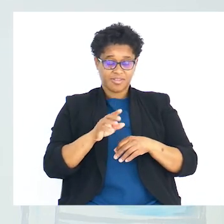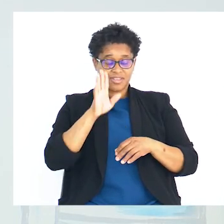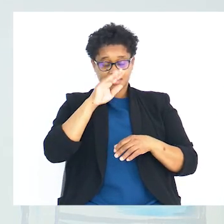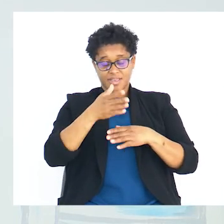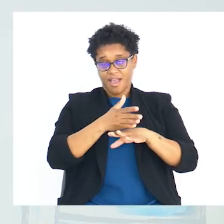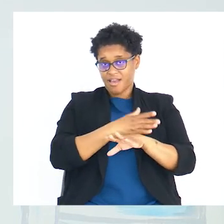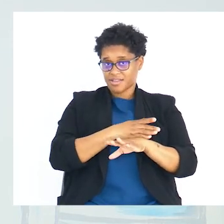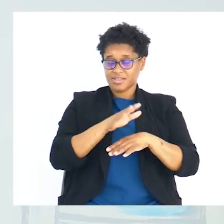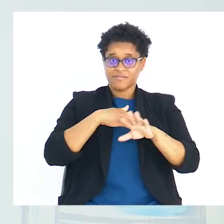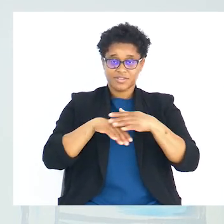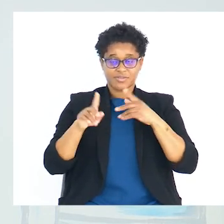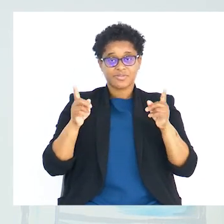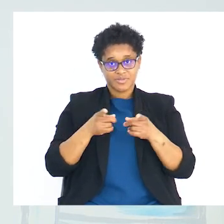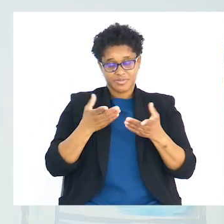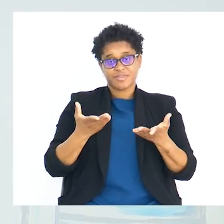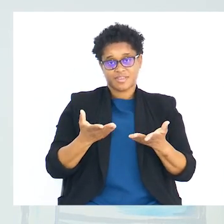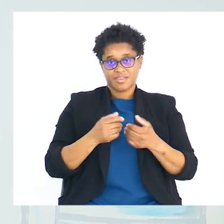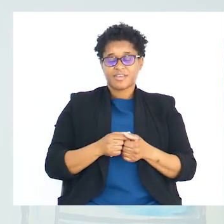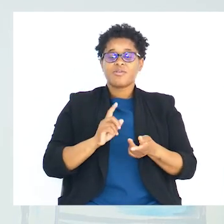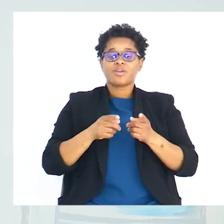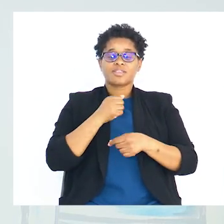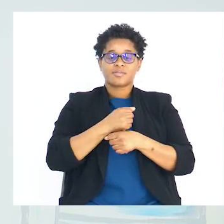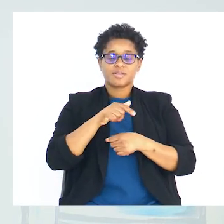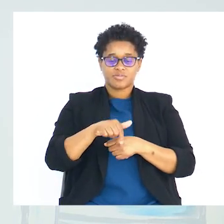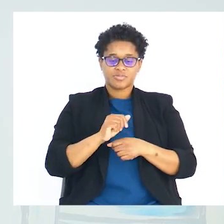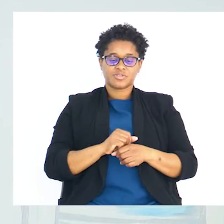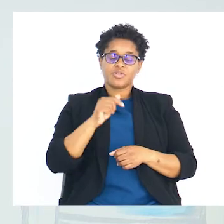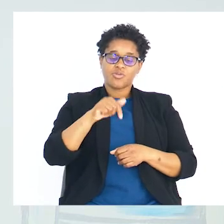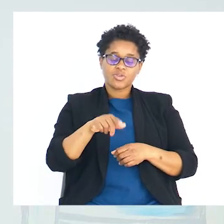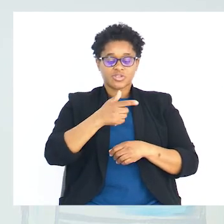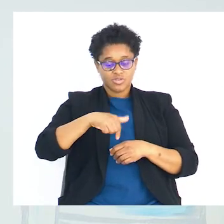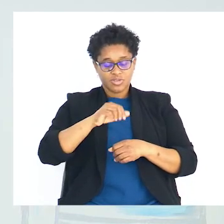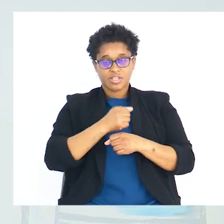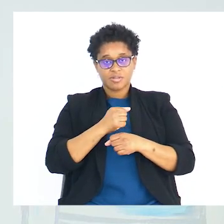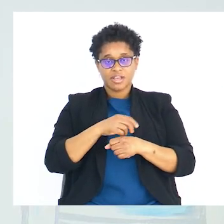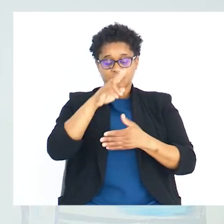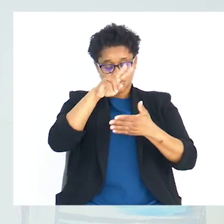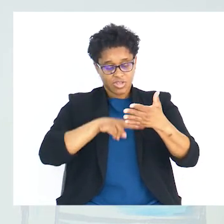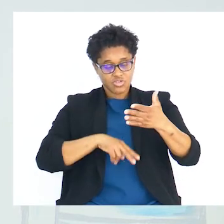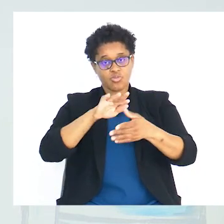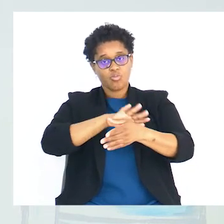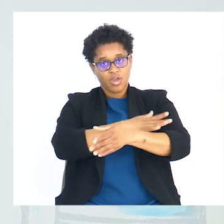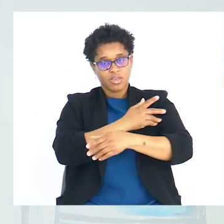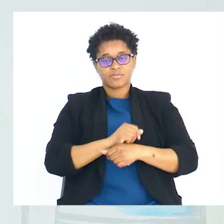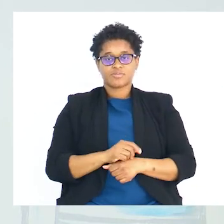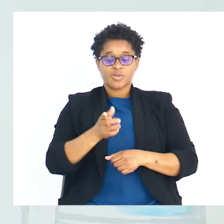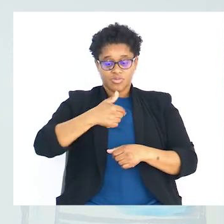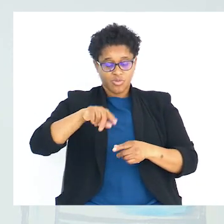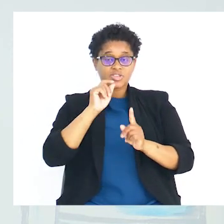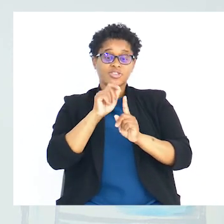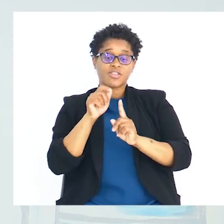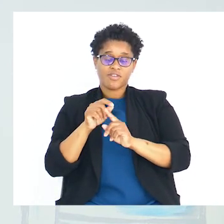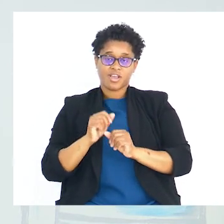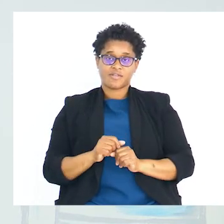antes fazer a síntese, não é? Então, o que é que vimos hoje? Hoje nós trabalhamos um texto poético. Nós